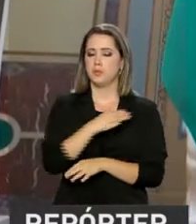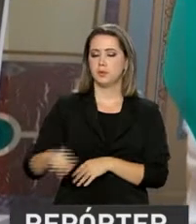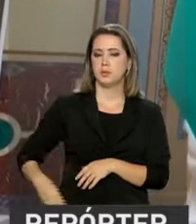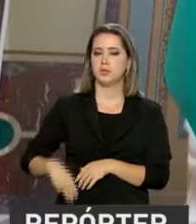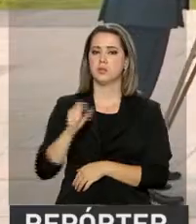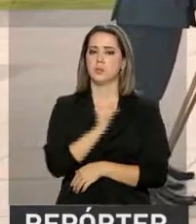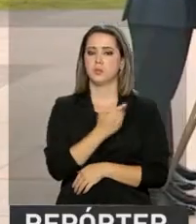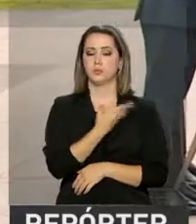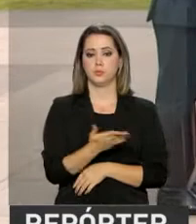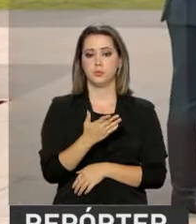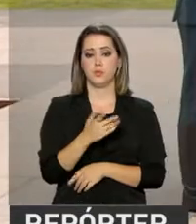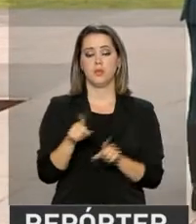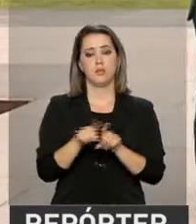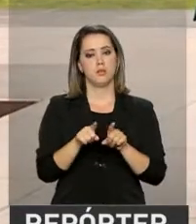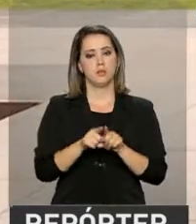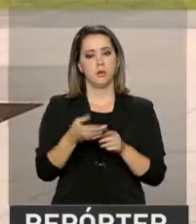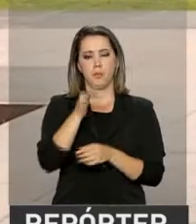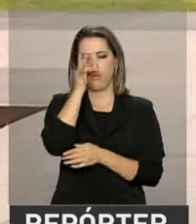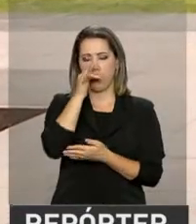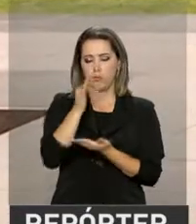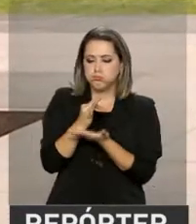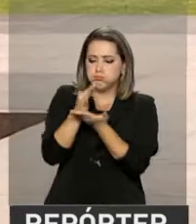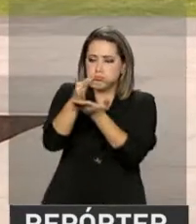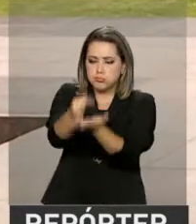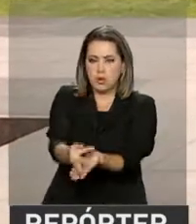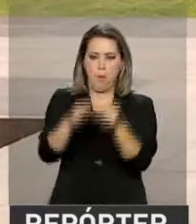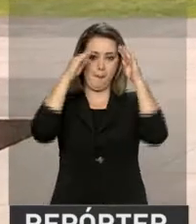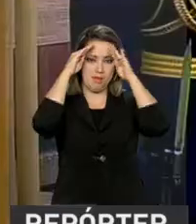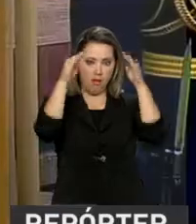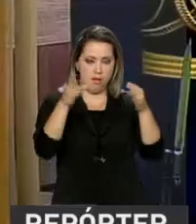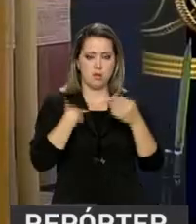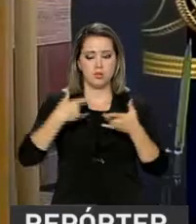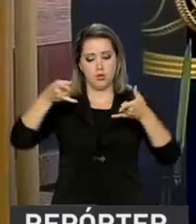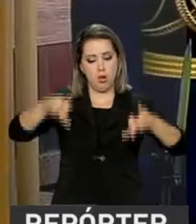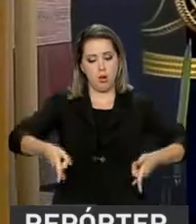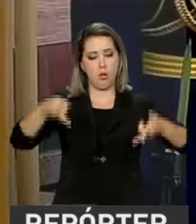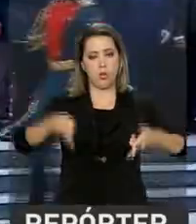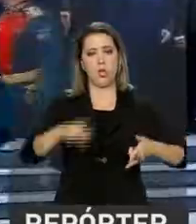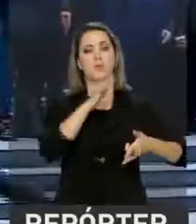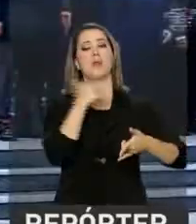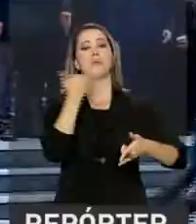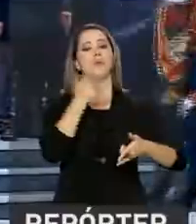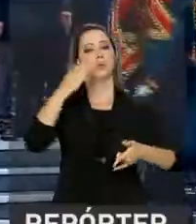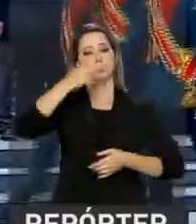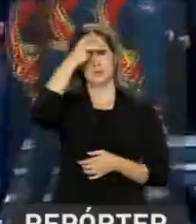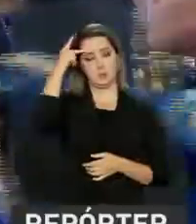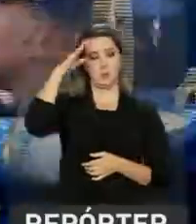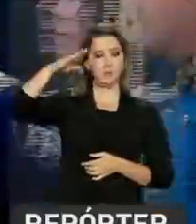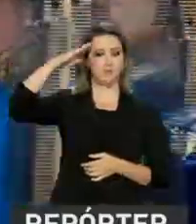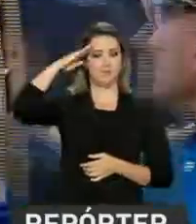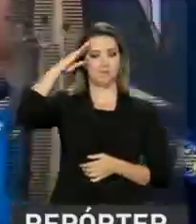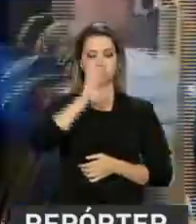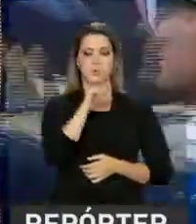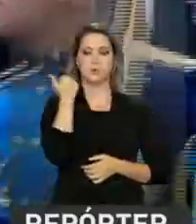Dmitry Medvedev. Temer também entregou flores no túmulo do soldado desconhecido. O monumento foi construído para honrar soldados que morreram